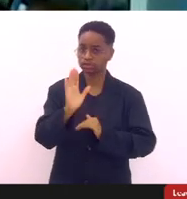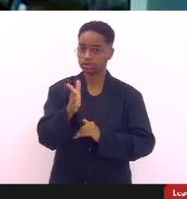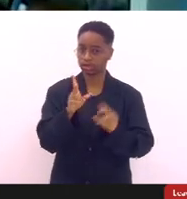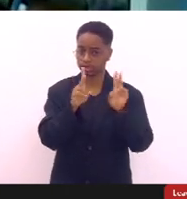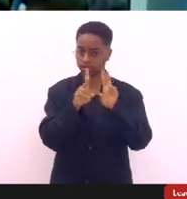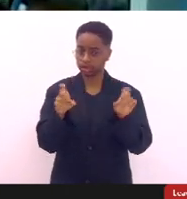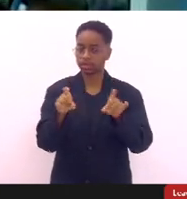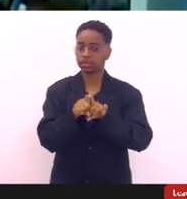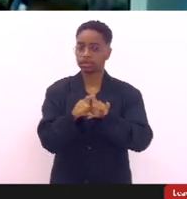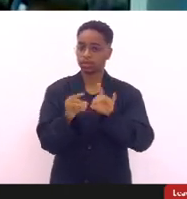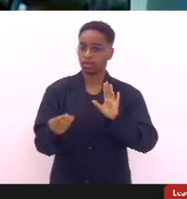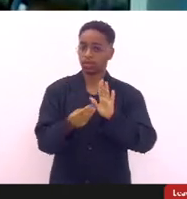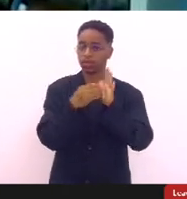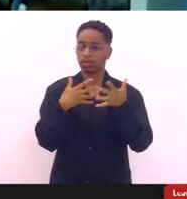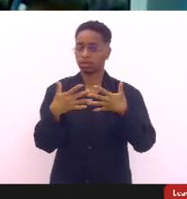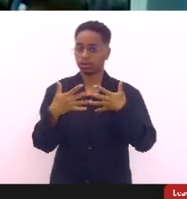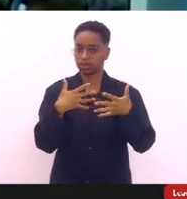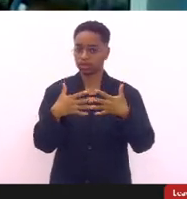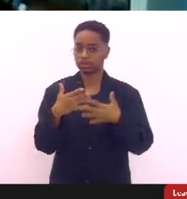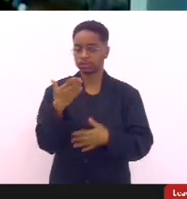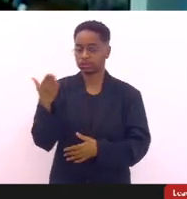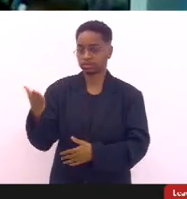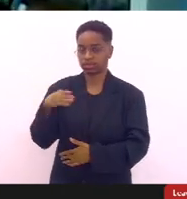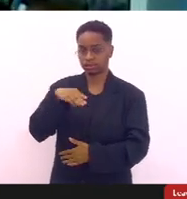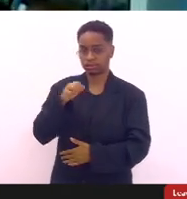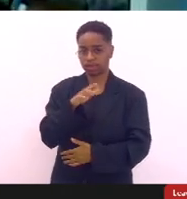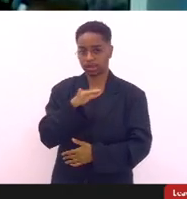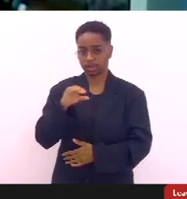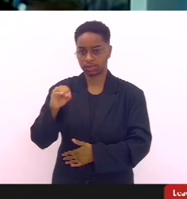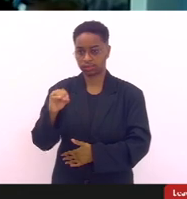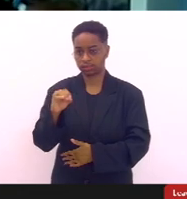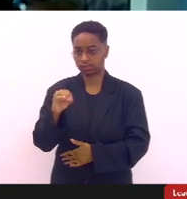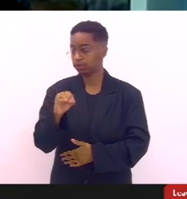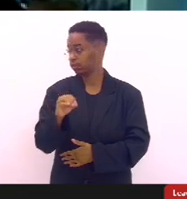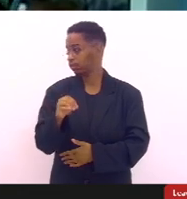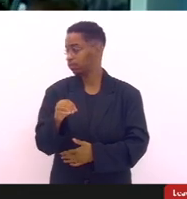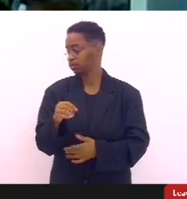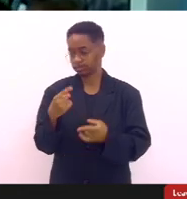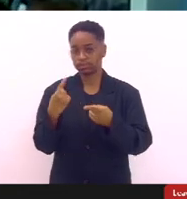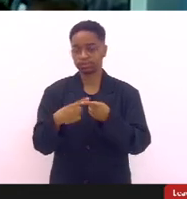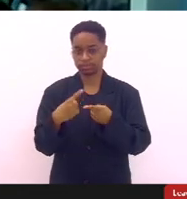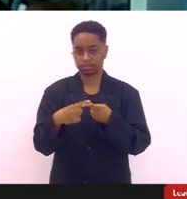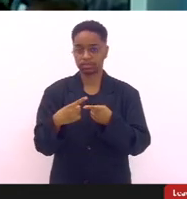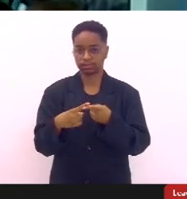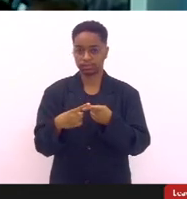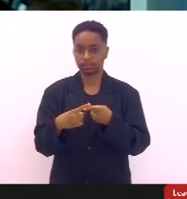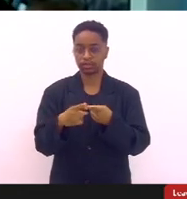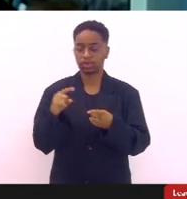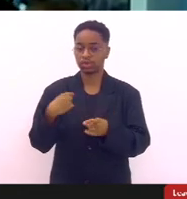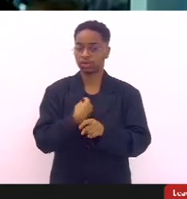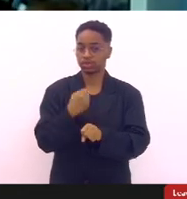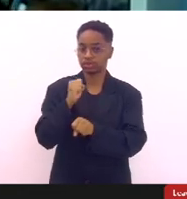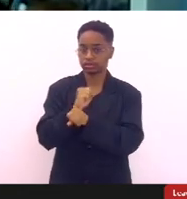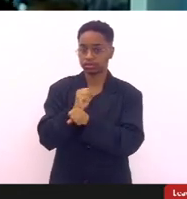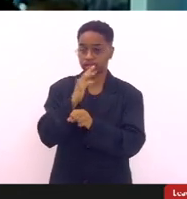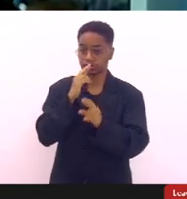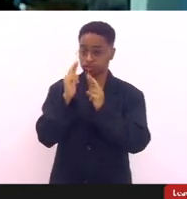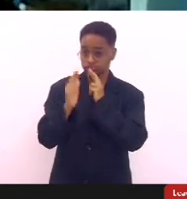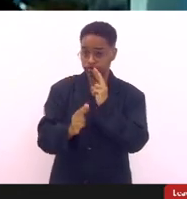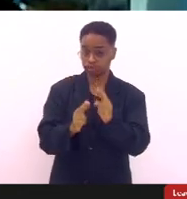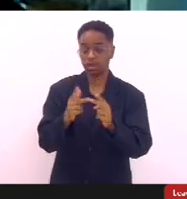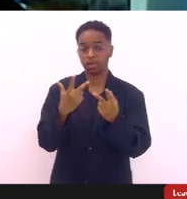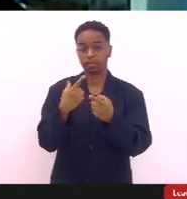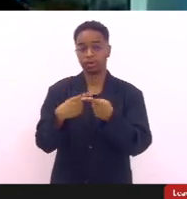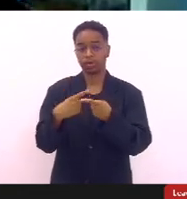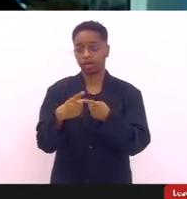na transparência do senhor Mário, de que estamos esperando uma resposta, porque segundo o que